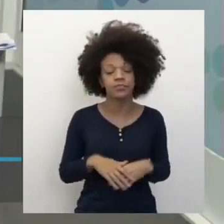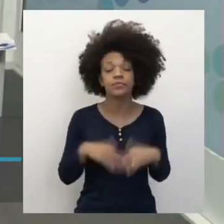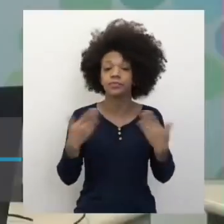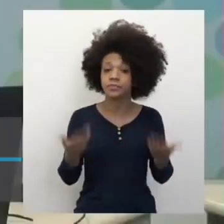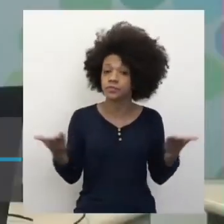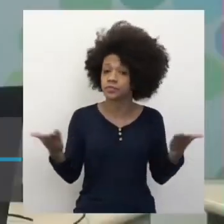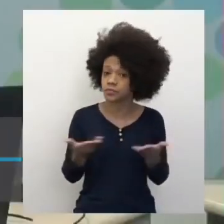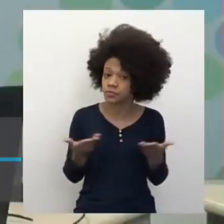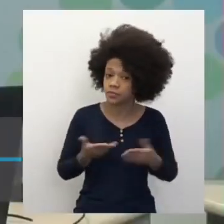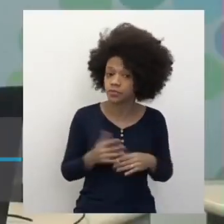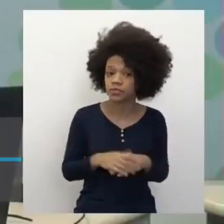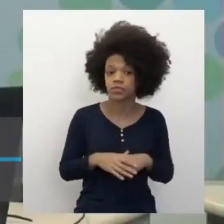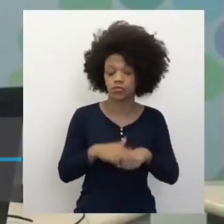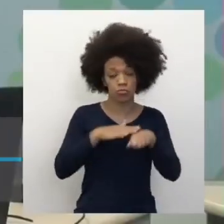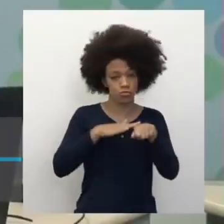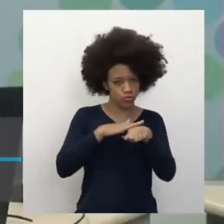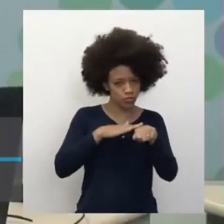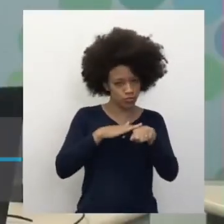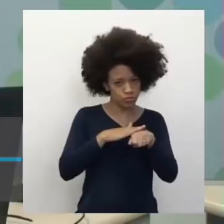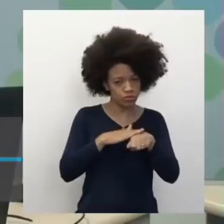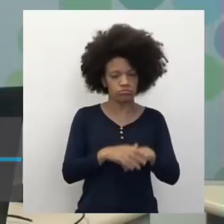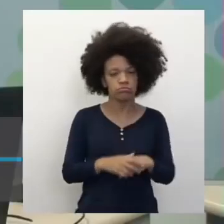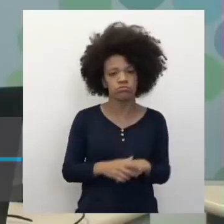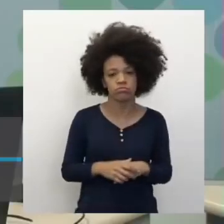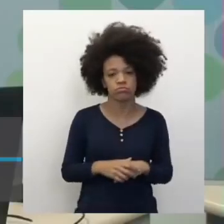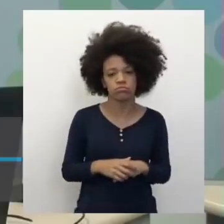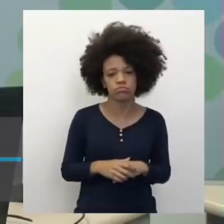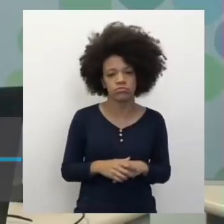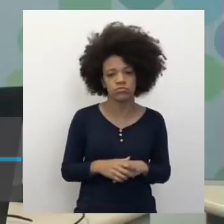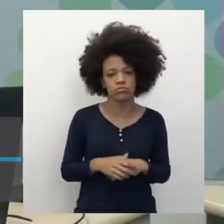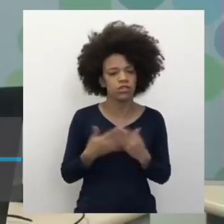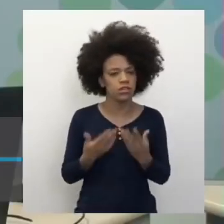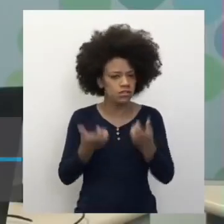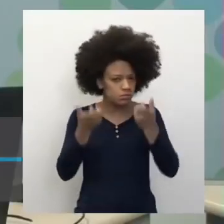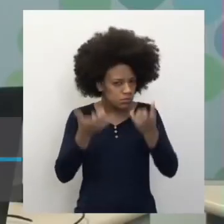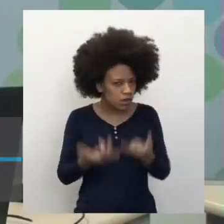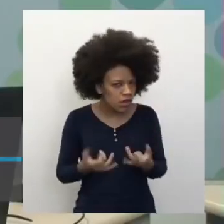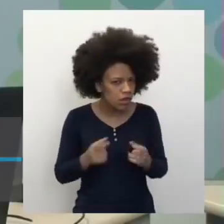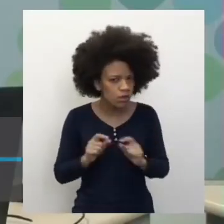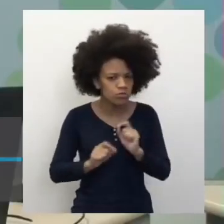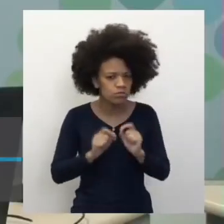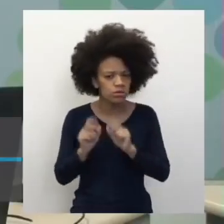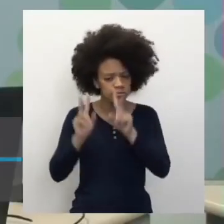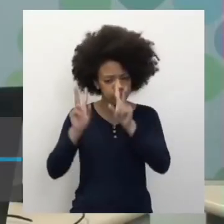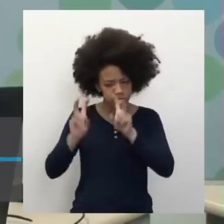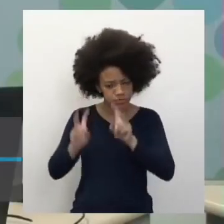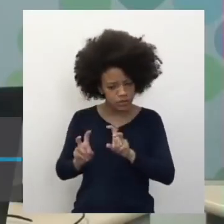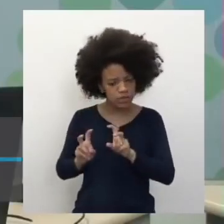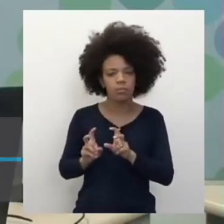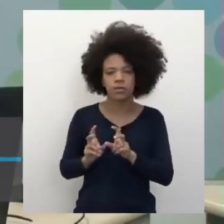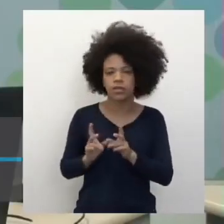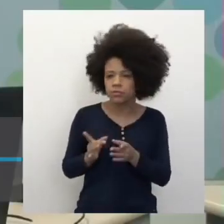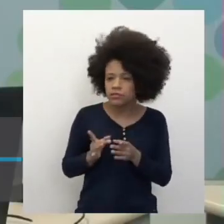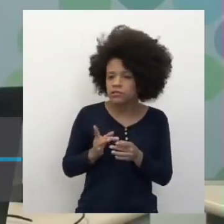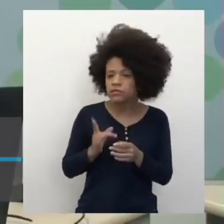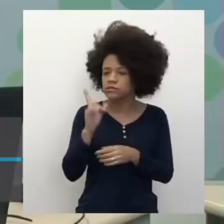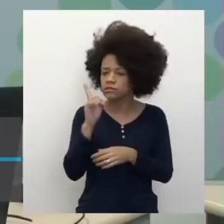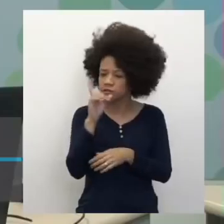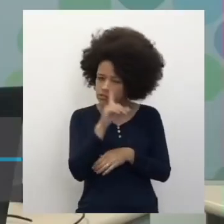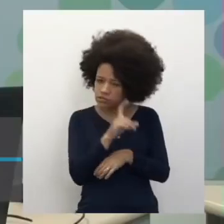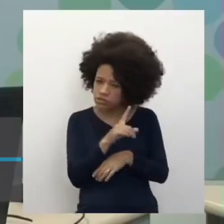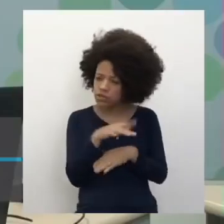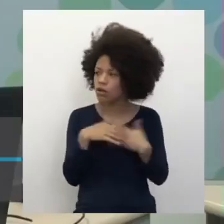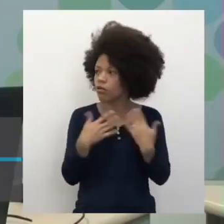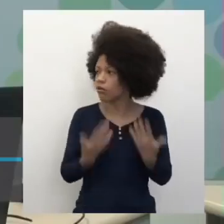né, a gente vai conversar um pouquinho aí, falar um pouco sobre uns assuntos um pouquinho mais ásperos e tal, como é final